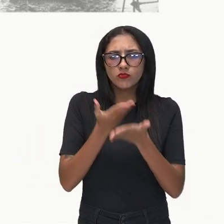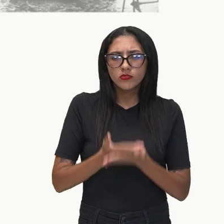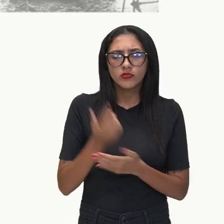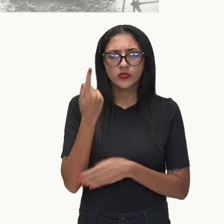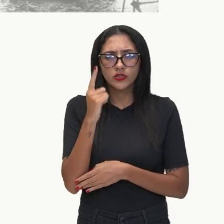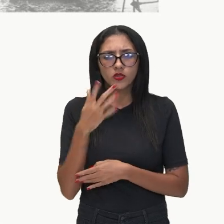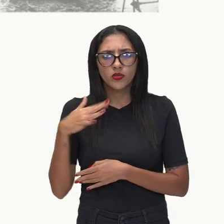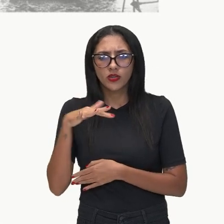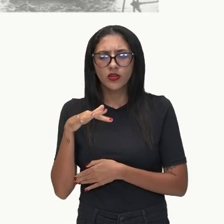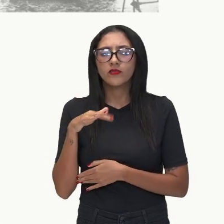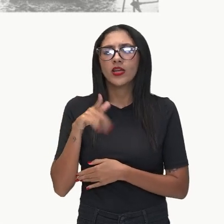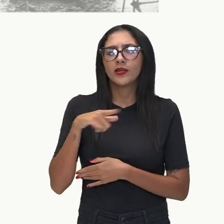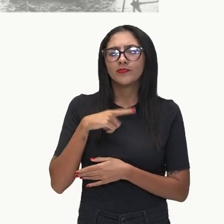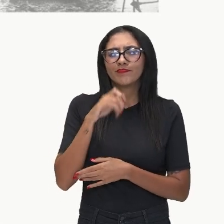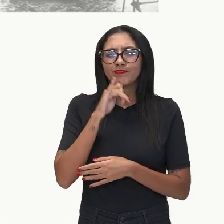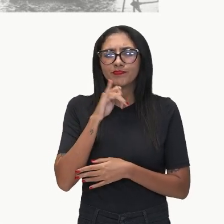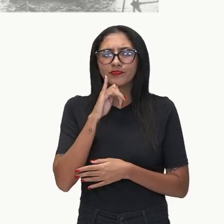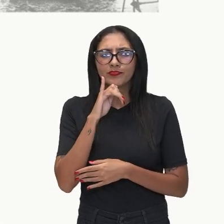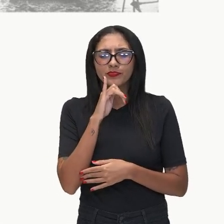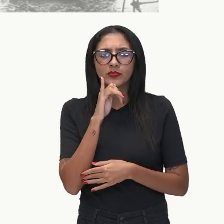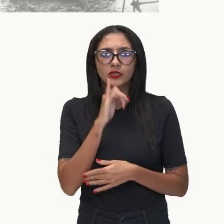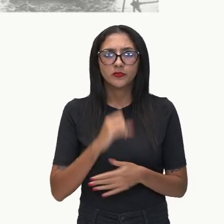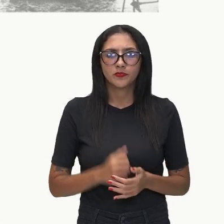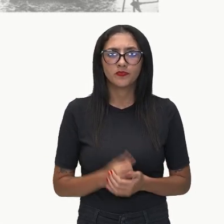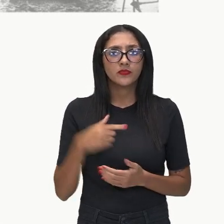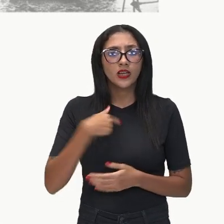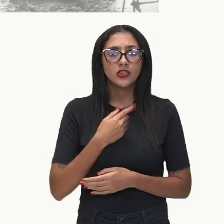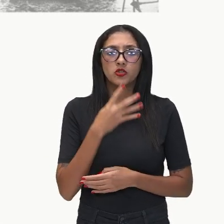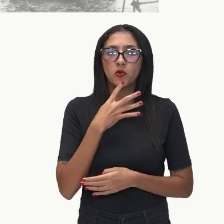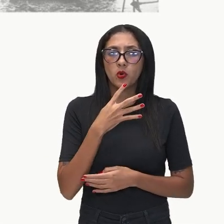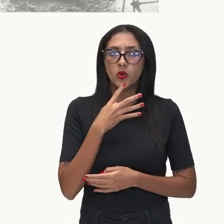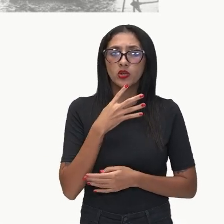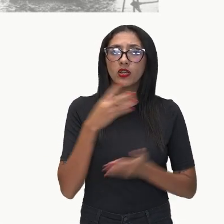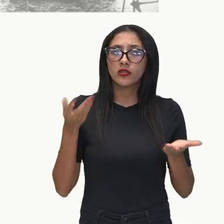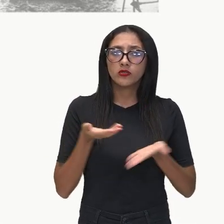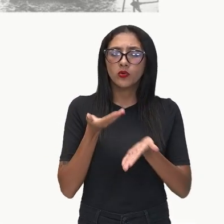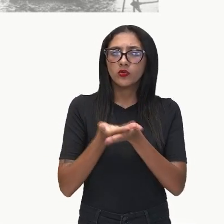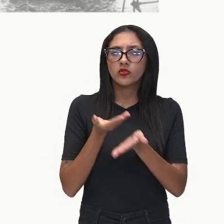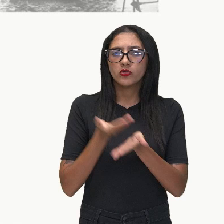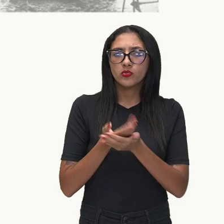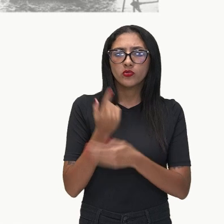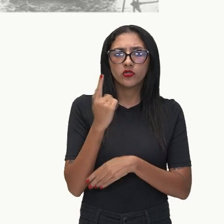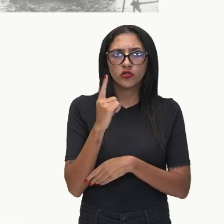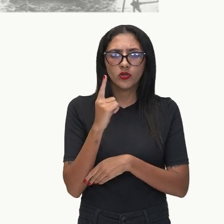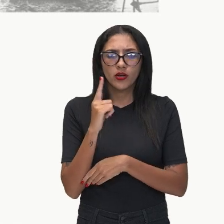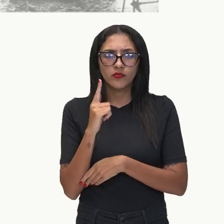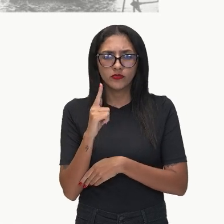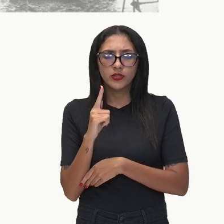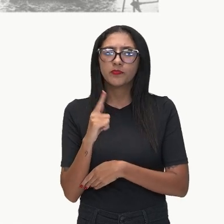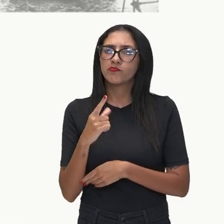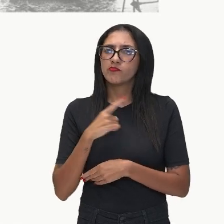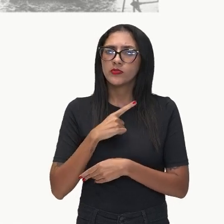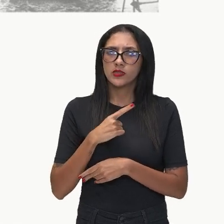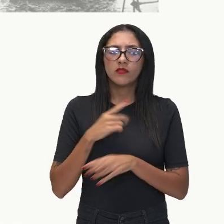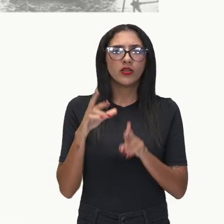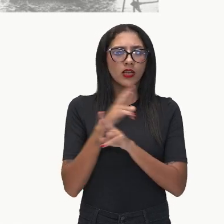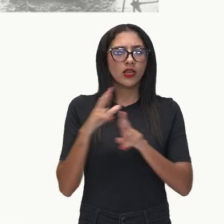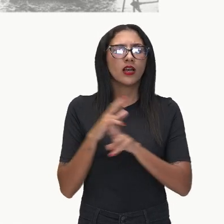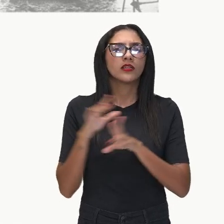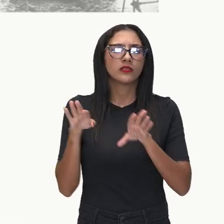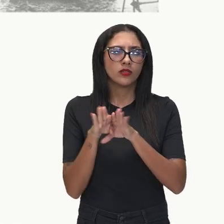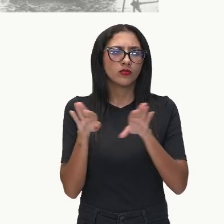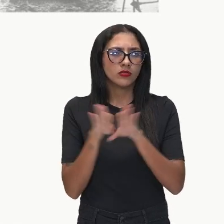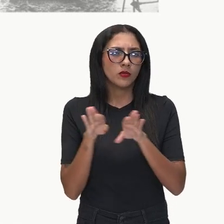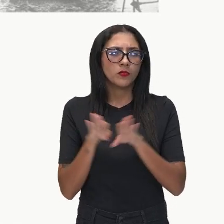que a logística ao modelo do que a gente conhece nos dias de hoje teve a ver com o esforço que se fez